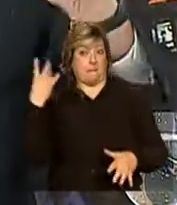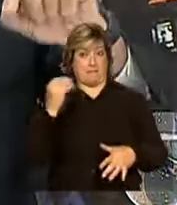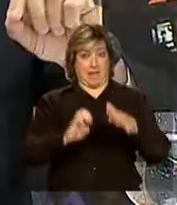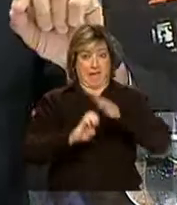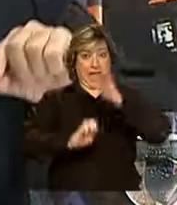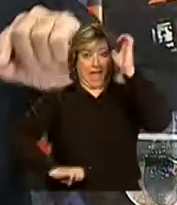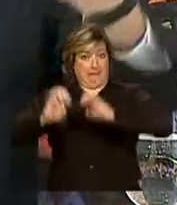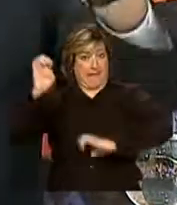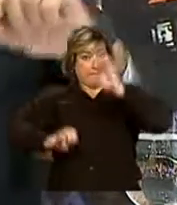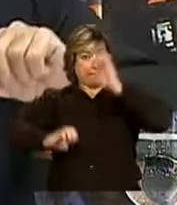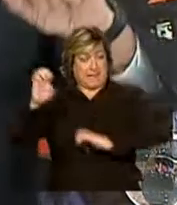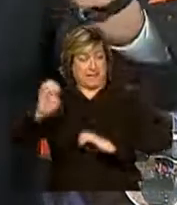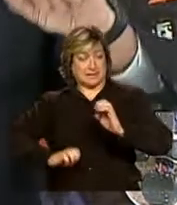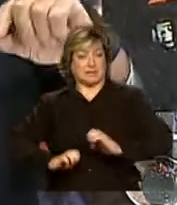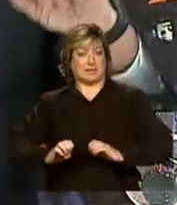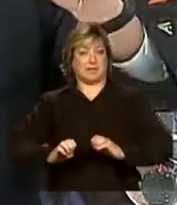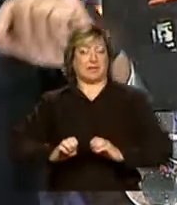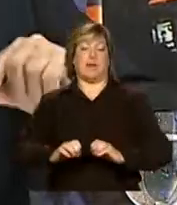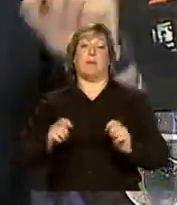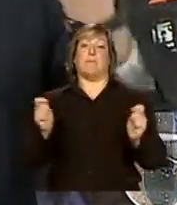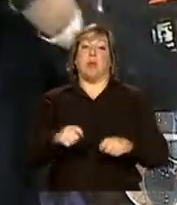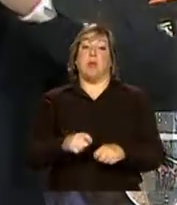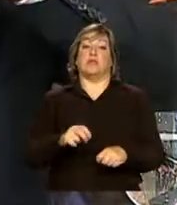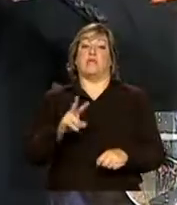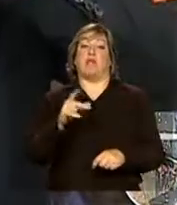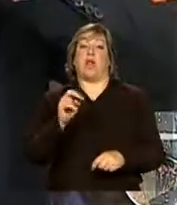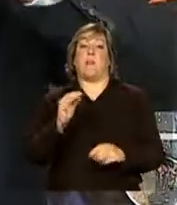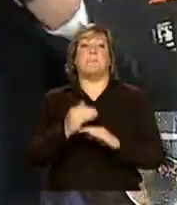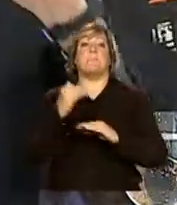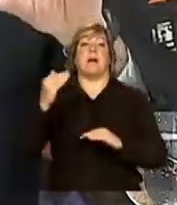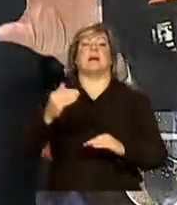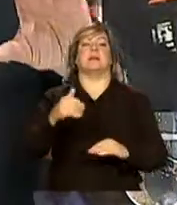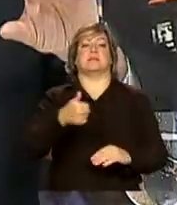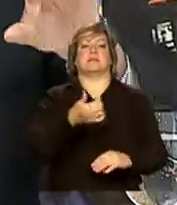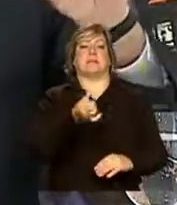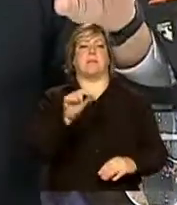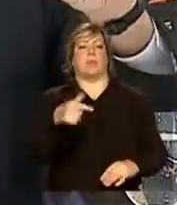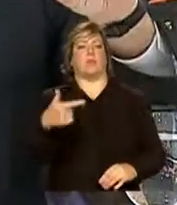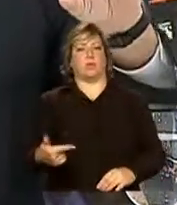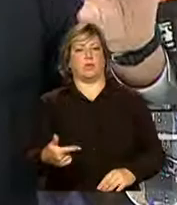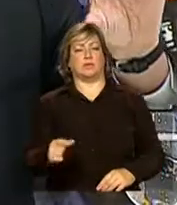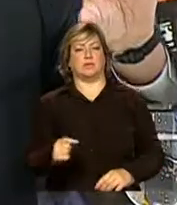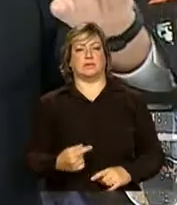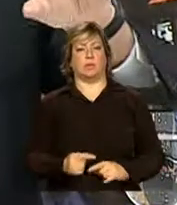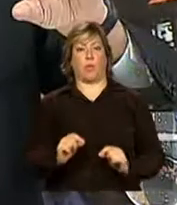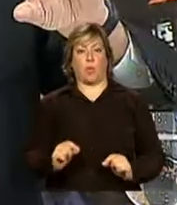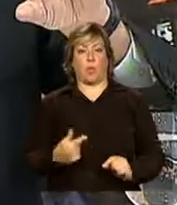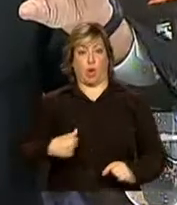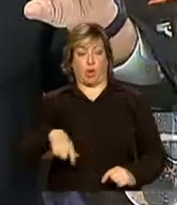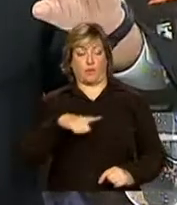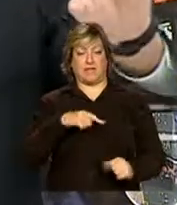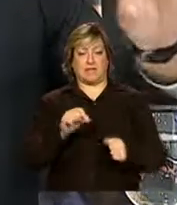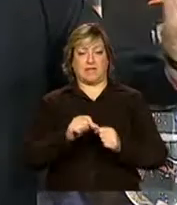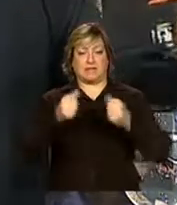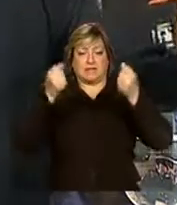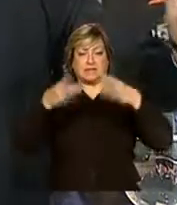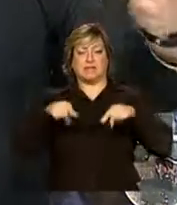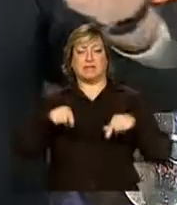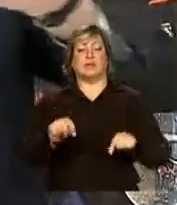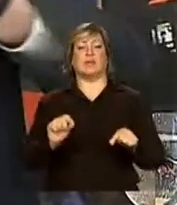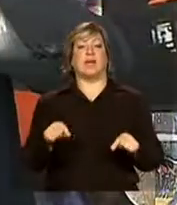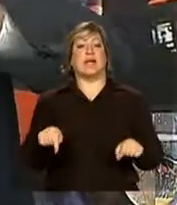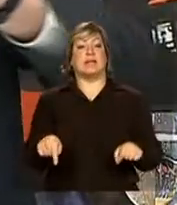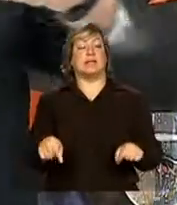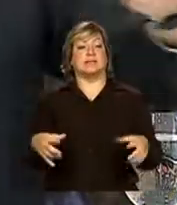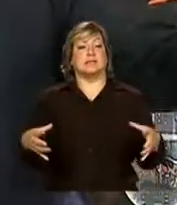empresas, esses valores podem até ser maiores do que esse 16.2. O que nós estamos fazendo todo esse movimento é para que esse